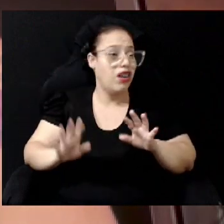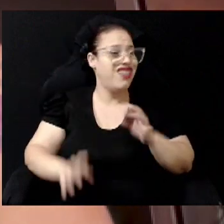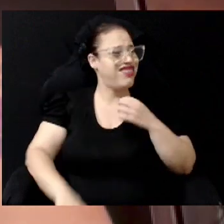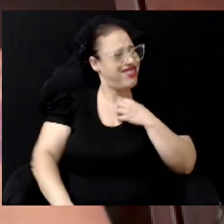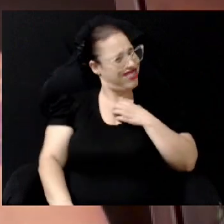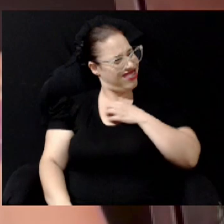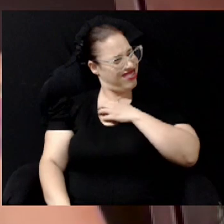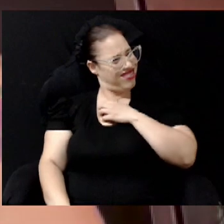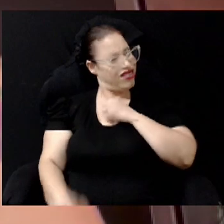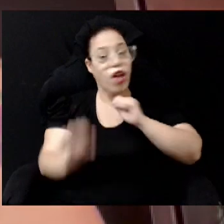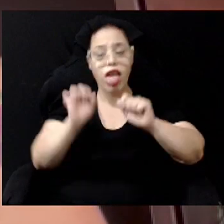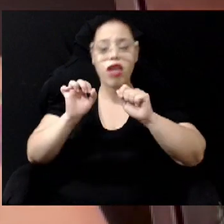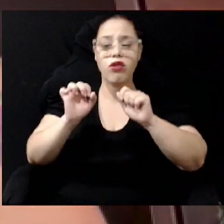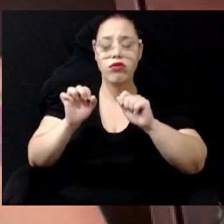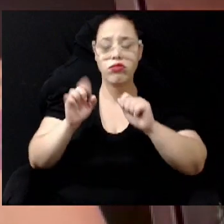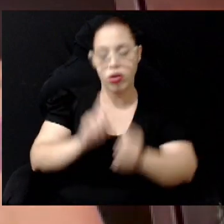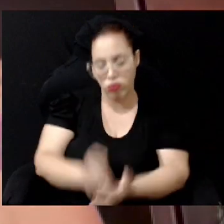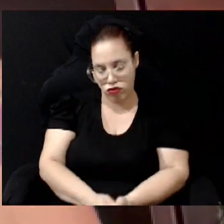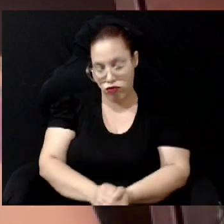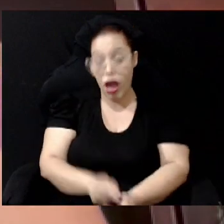desse sentimento de estar